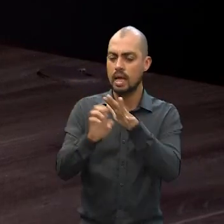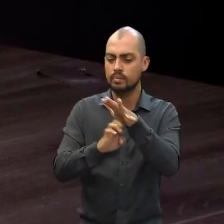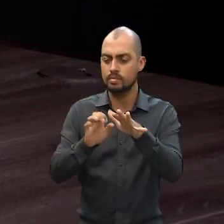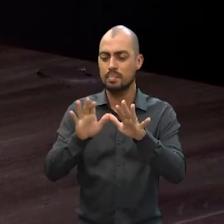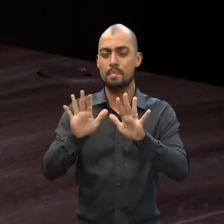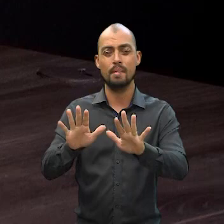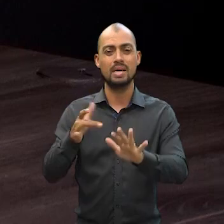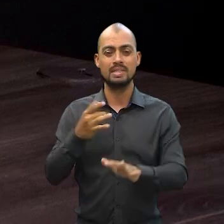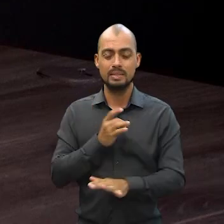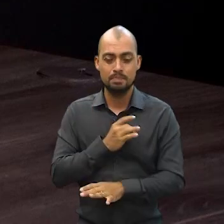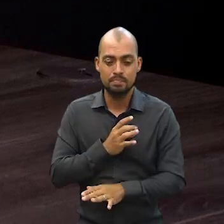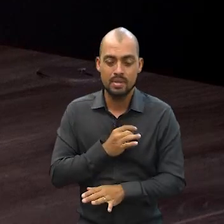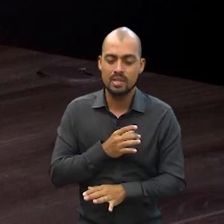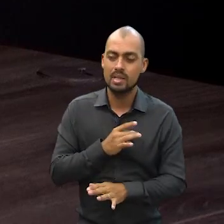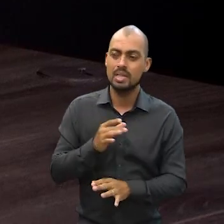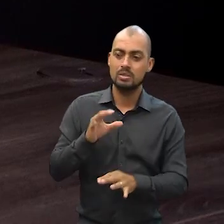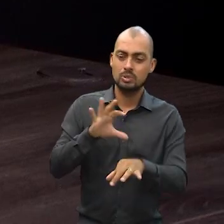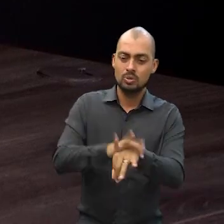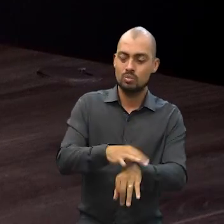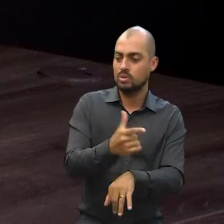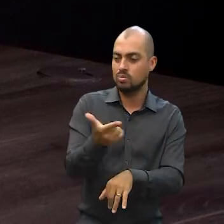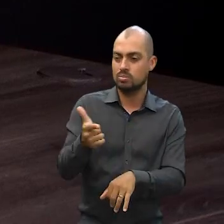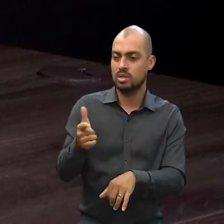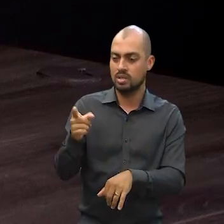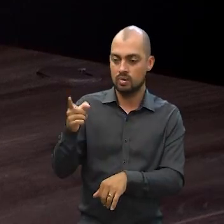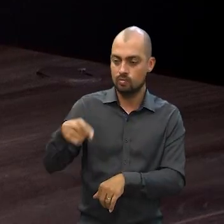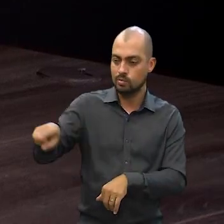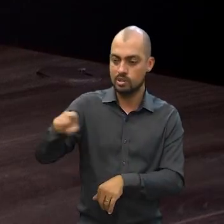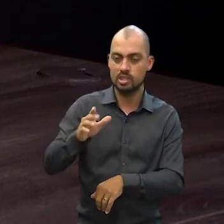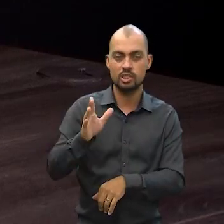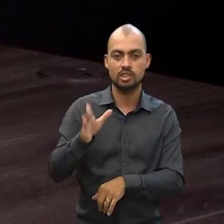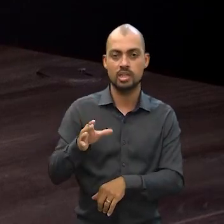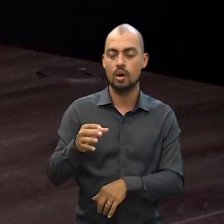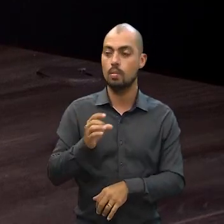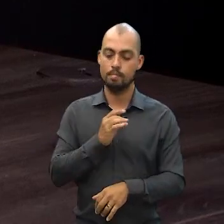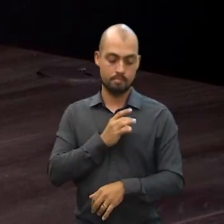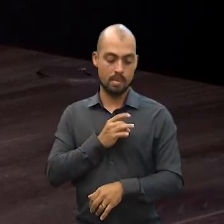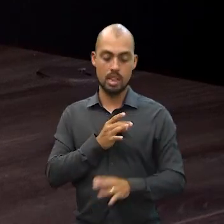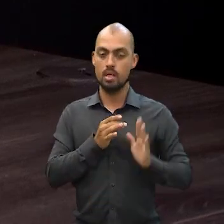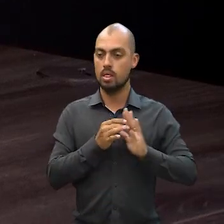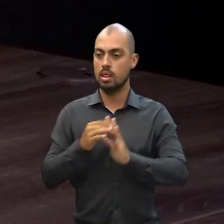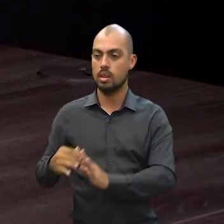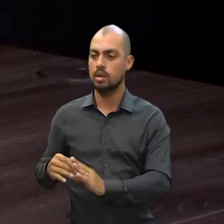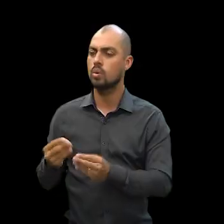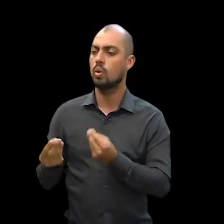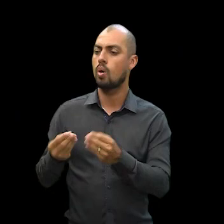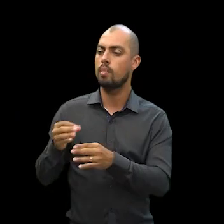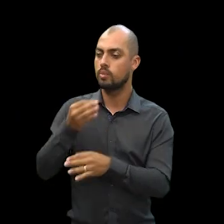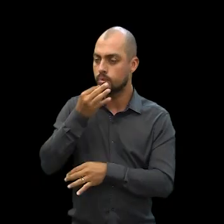da insegurança, e vocês, pelo jeito, deixaram, a primeira coisa foi o medo de lado.